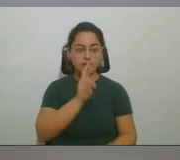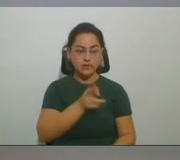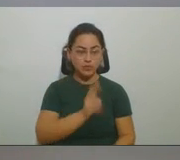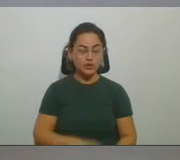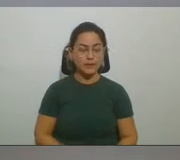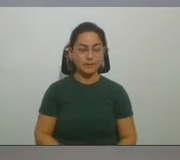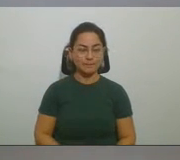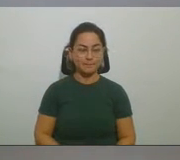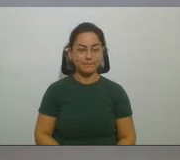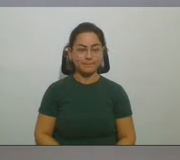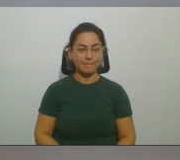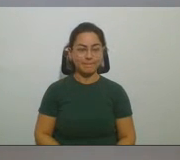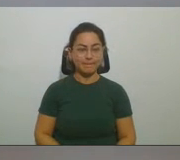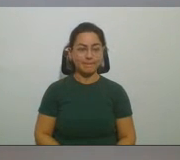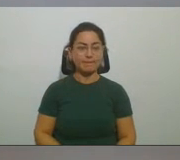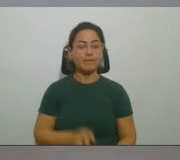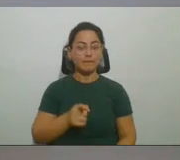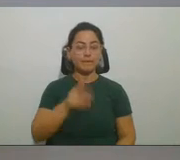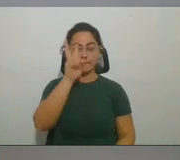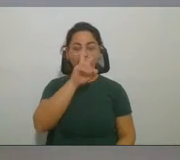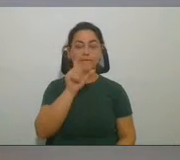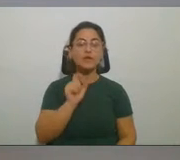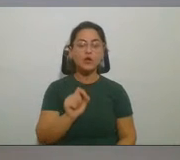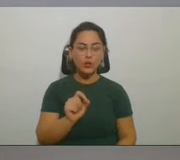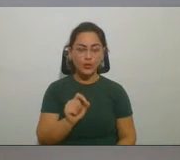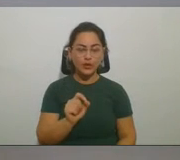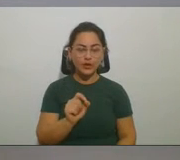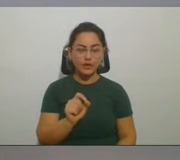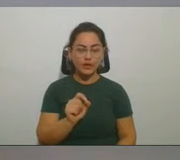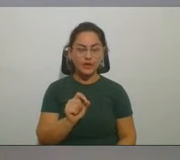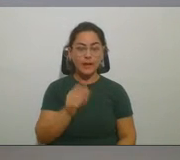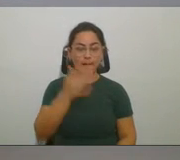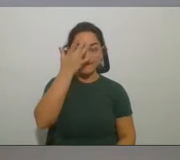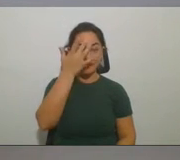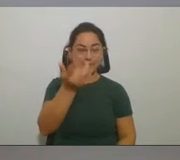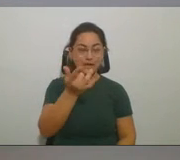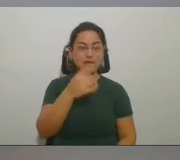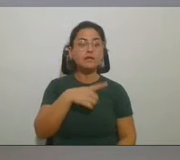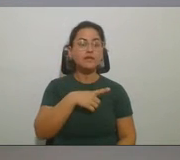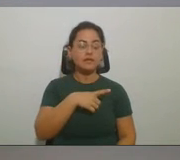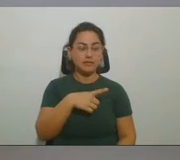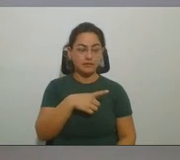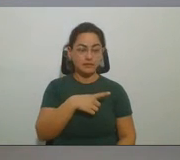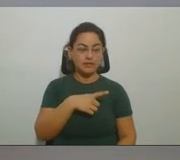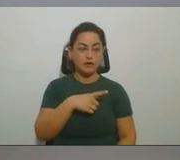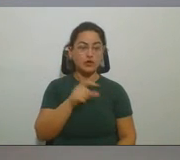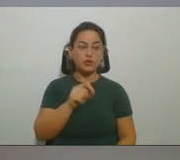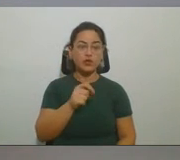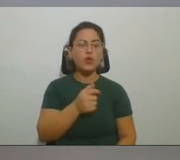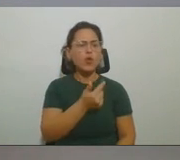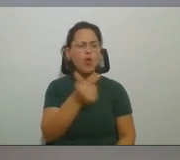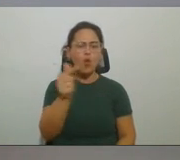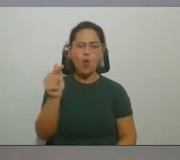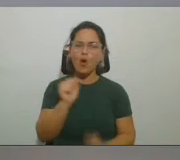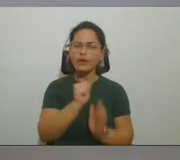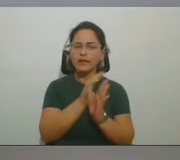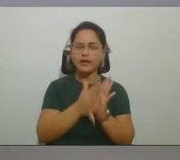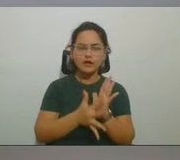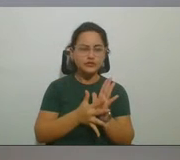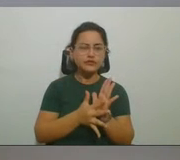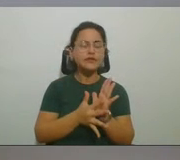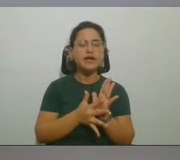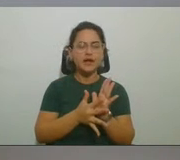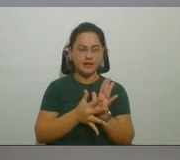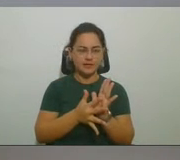palavra à professora, só gostaria de lembrá-los e lembrá-las que amanhã nós teremos outras atividades que